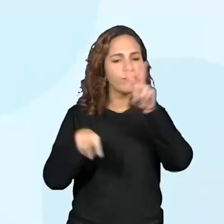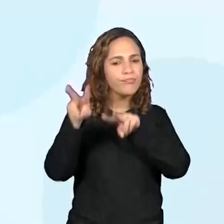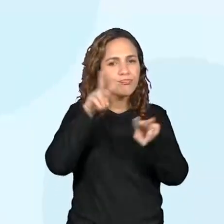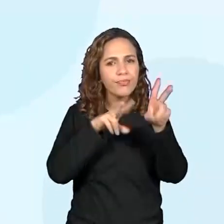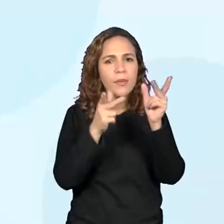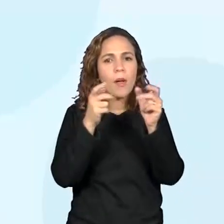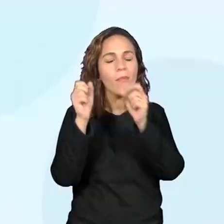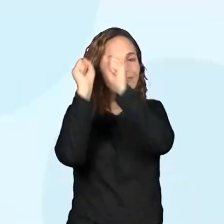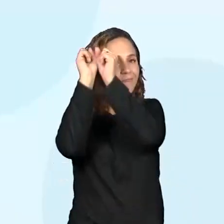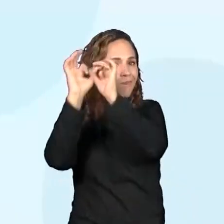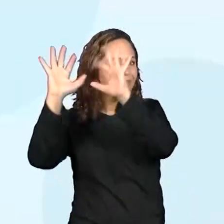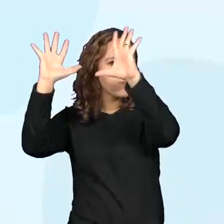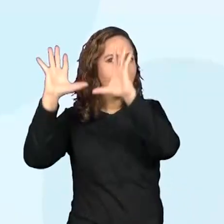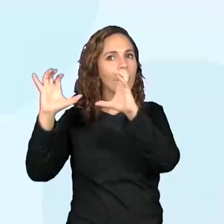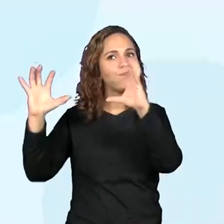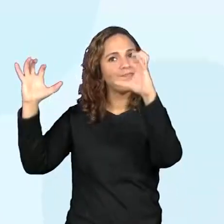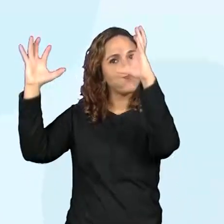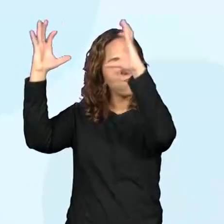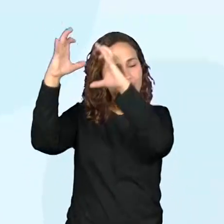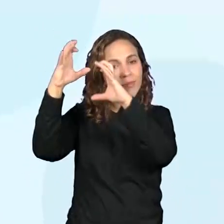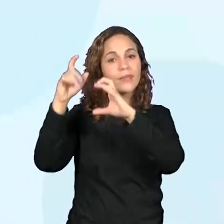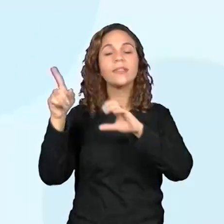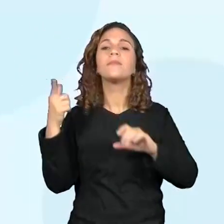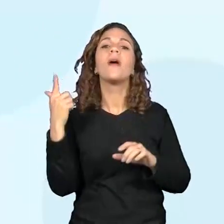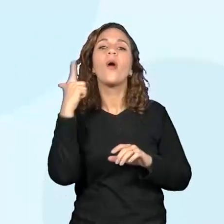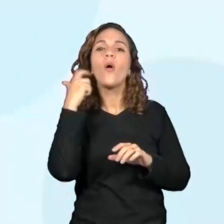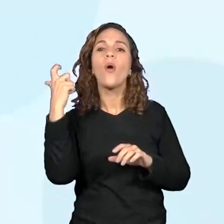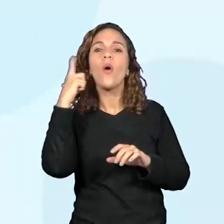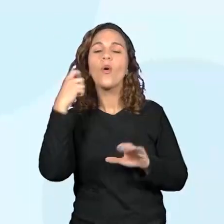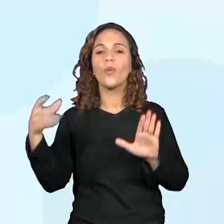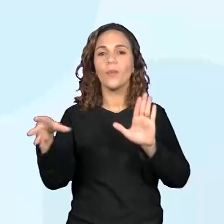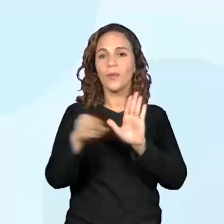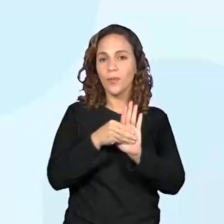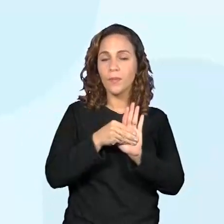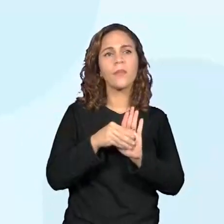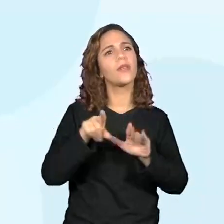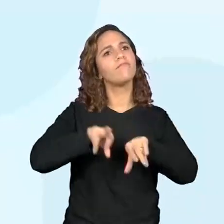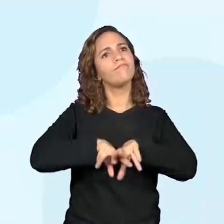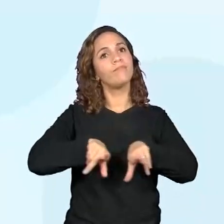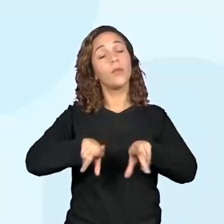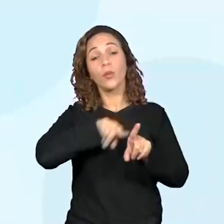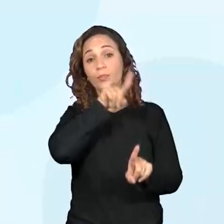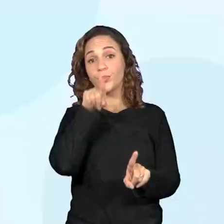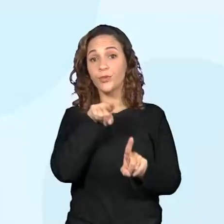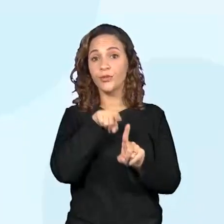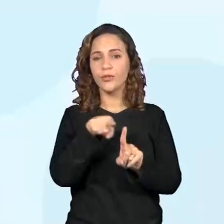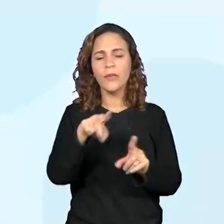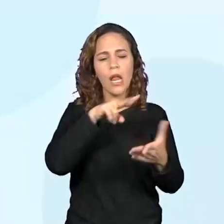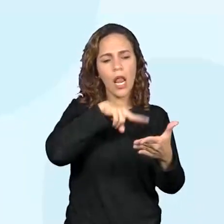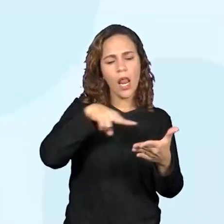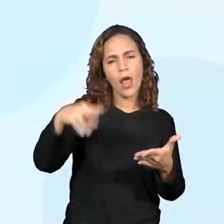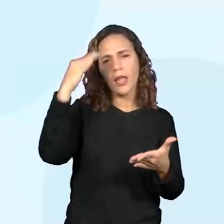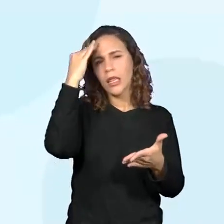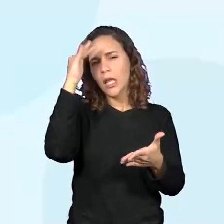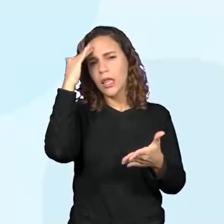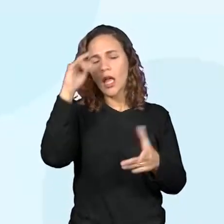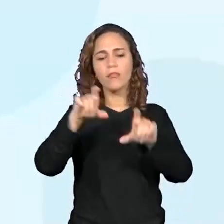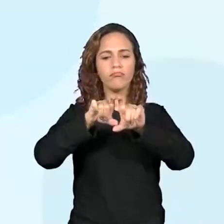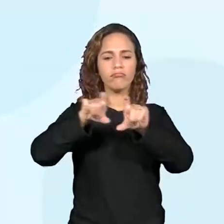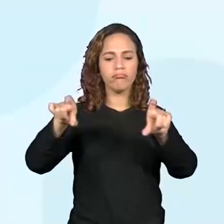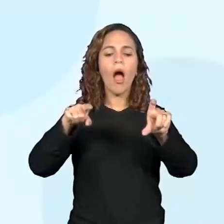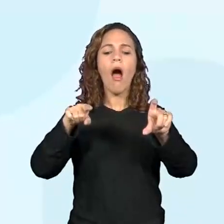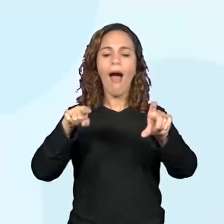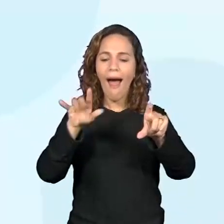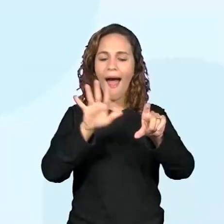de balões, de letras, onomatopeias. E o objetivo é ler e compreender tirinhas, bem